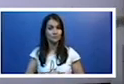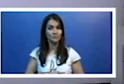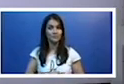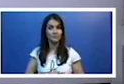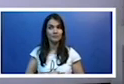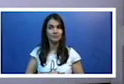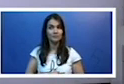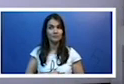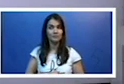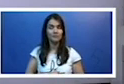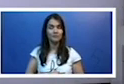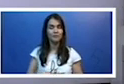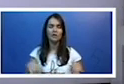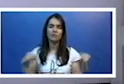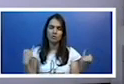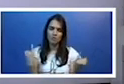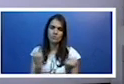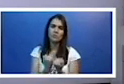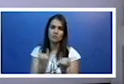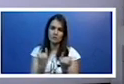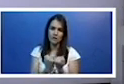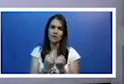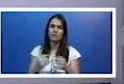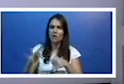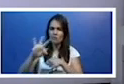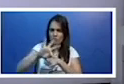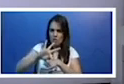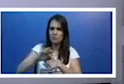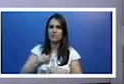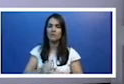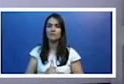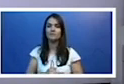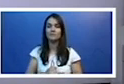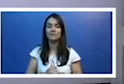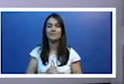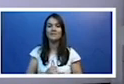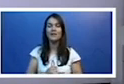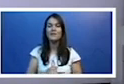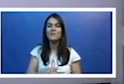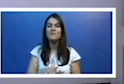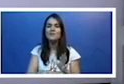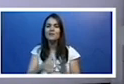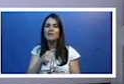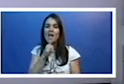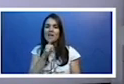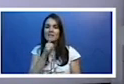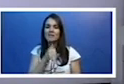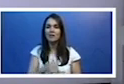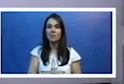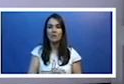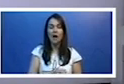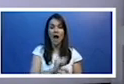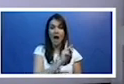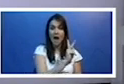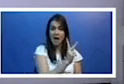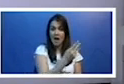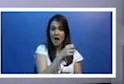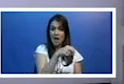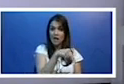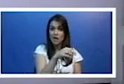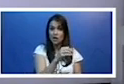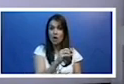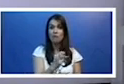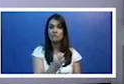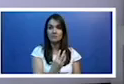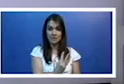Quantidade de hidrogênios que participa da fórmula. Então, aqui nós temos o primeiro exemplo, o HNO3. Quando dissolvido aqui